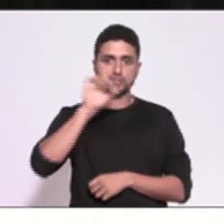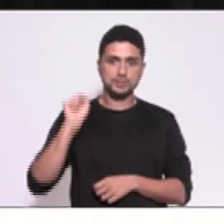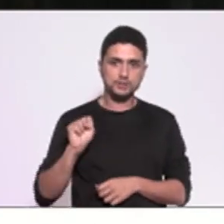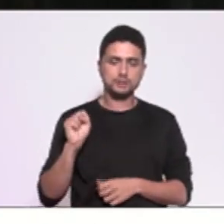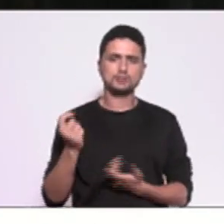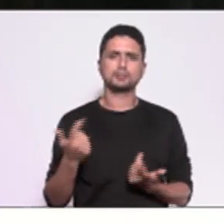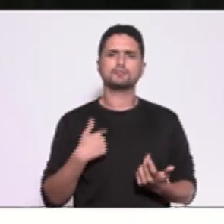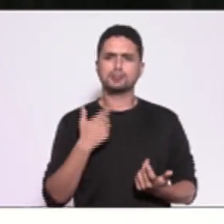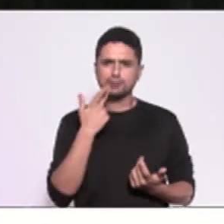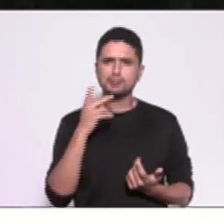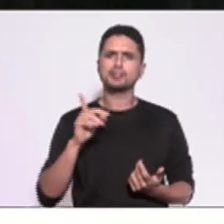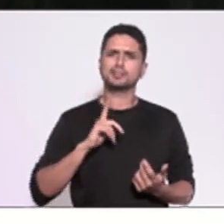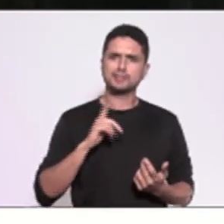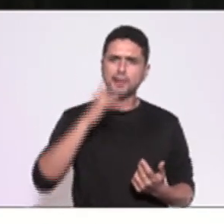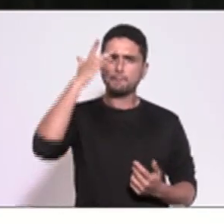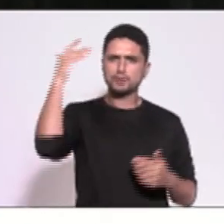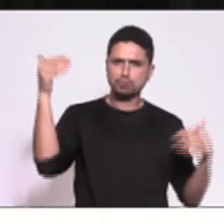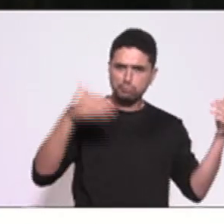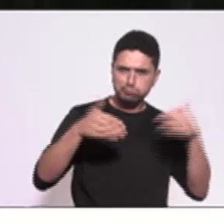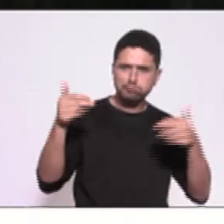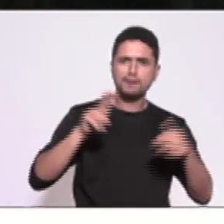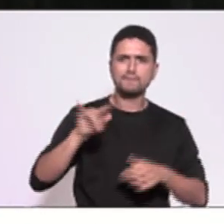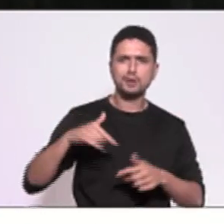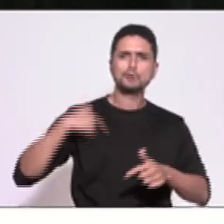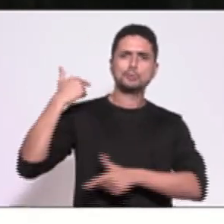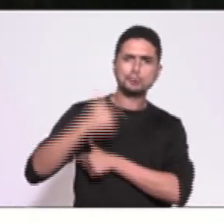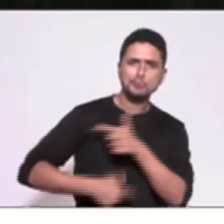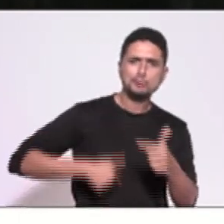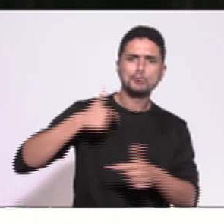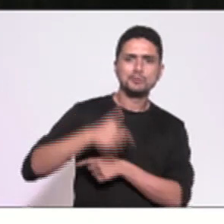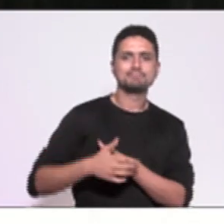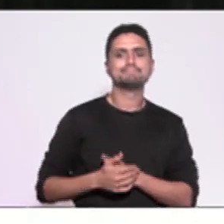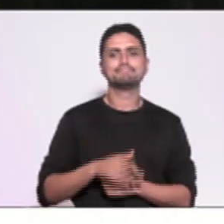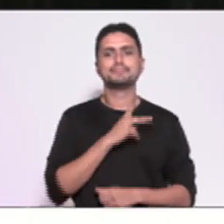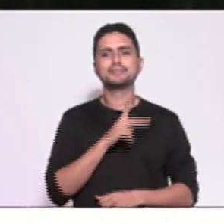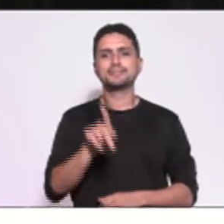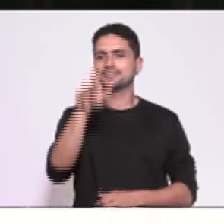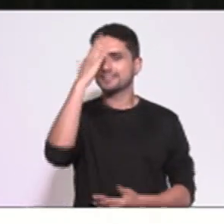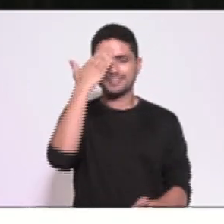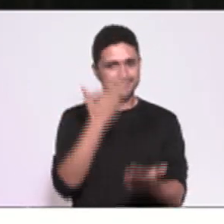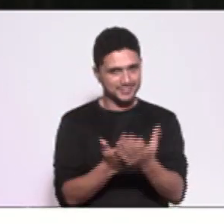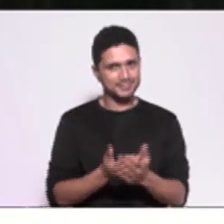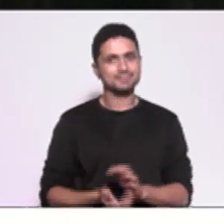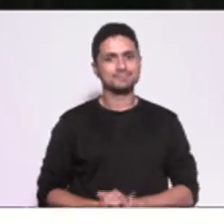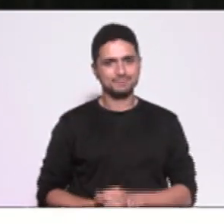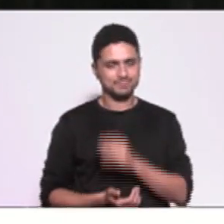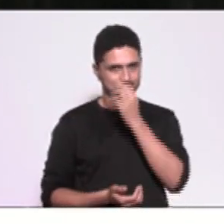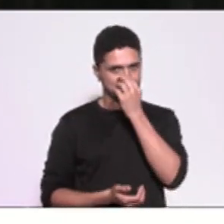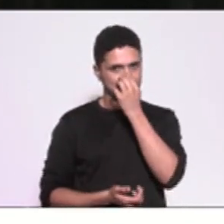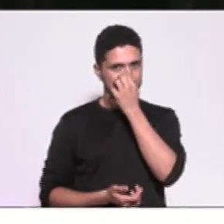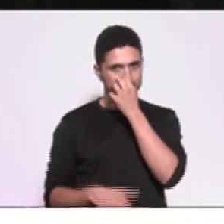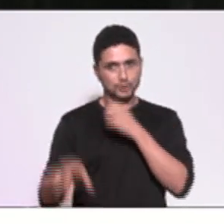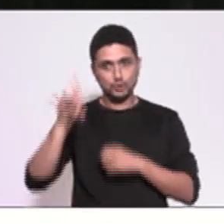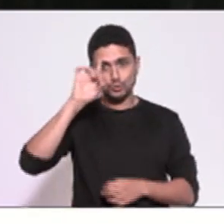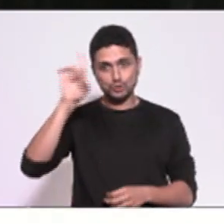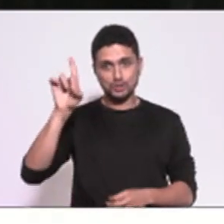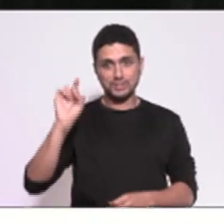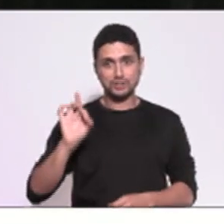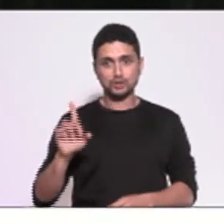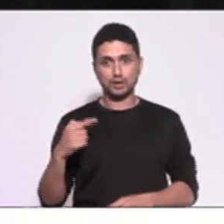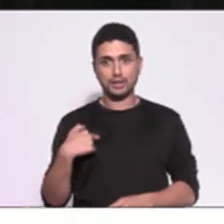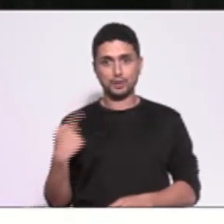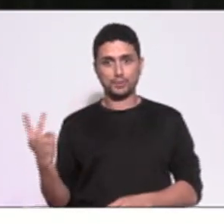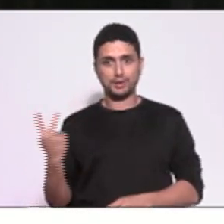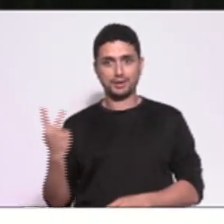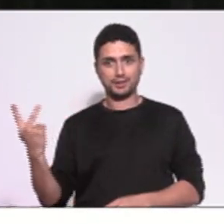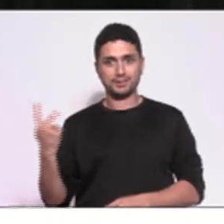gente pra caramba, e realmente eu trabalhei para burro. Presidente, você não vai acreditar. No dia só tinha eu e ele nesse